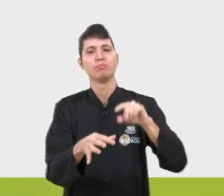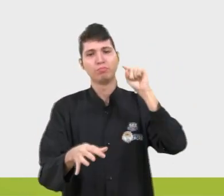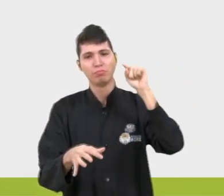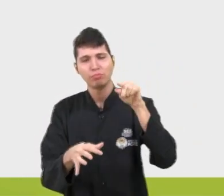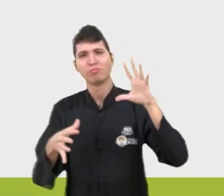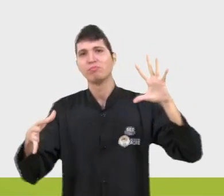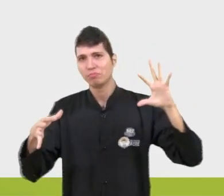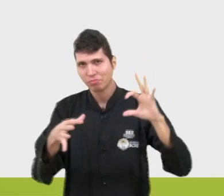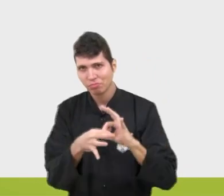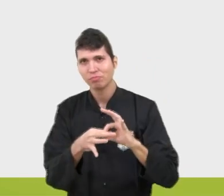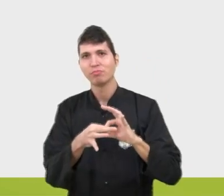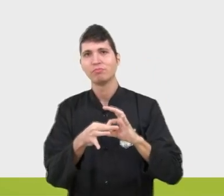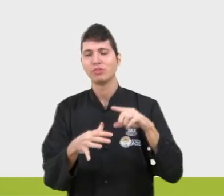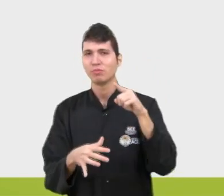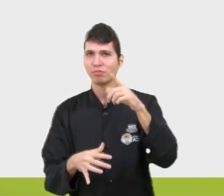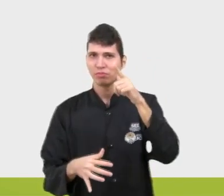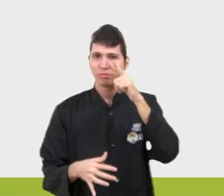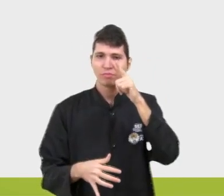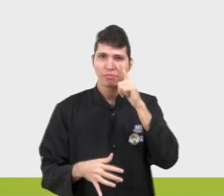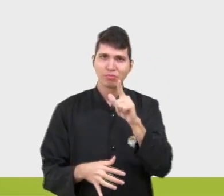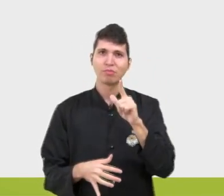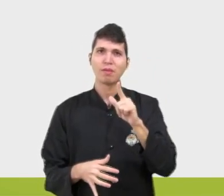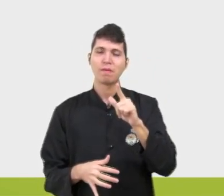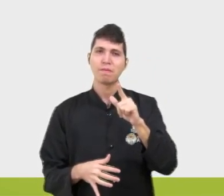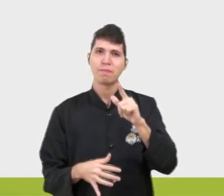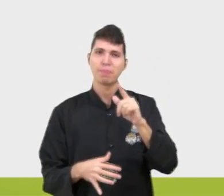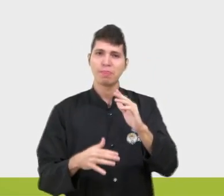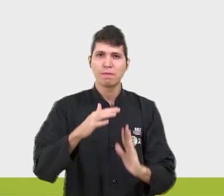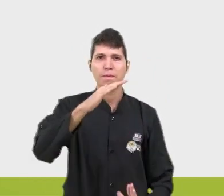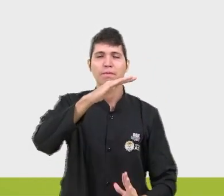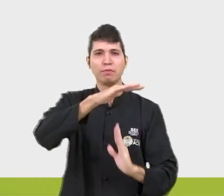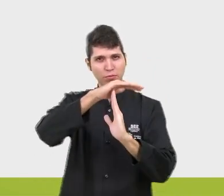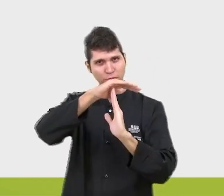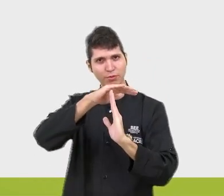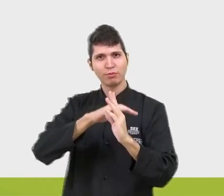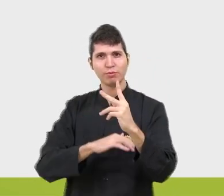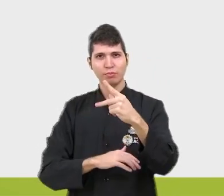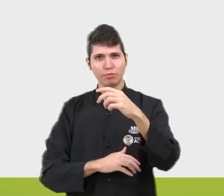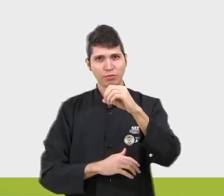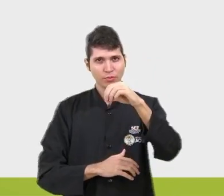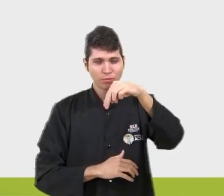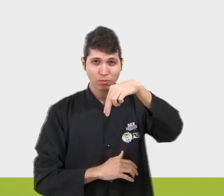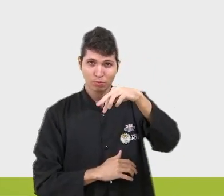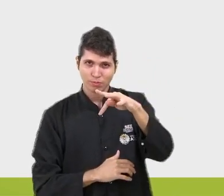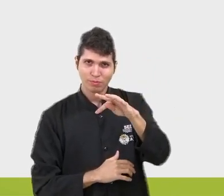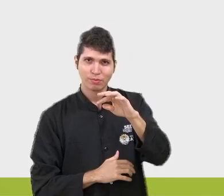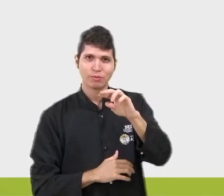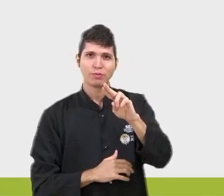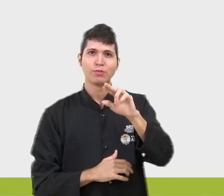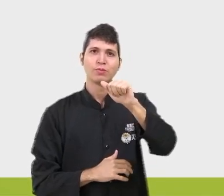tá? Para você conseguir a sua pontuação e sempre utilizar esses pronomes